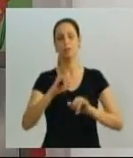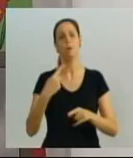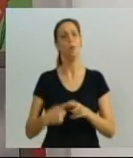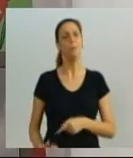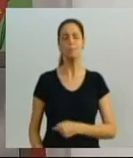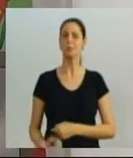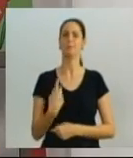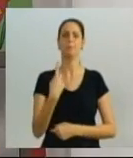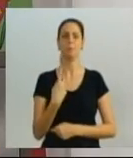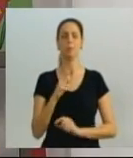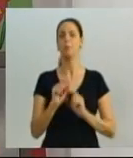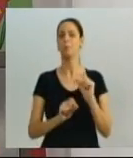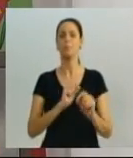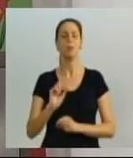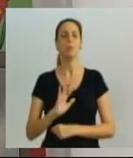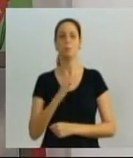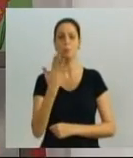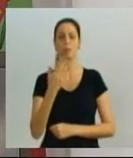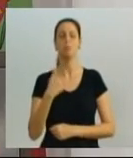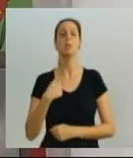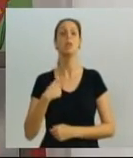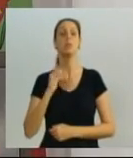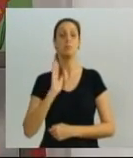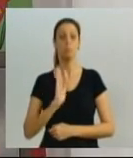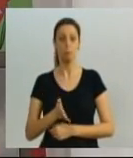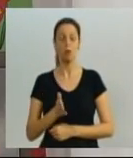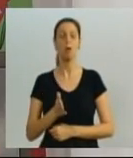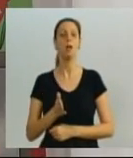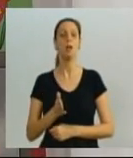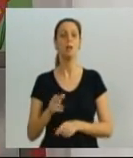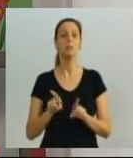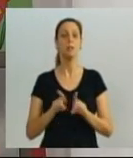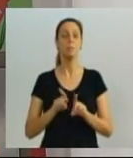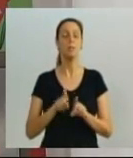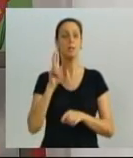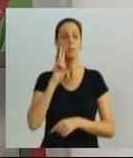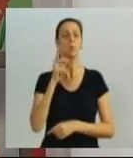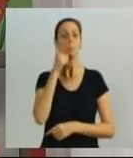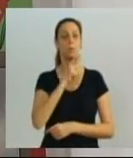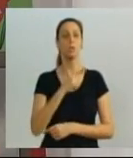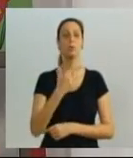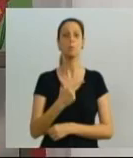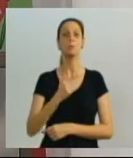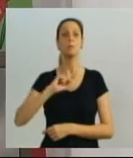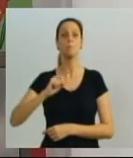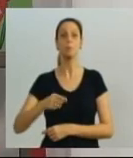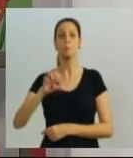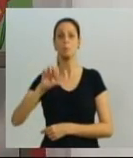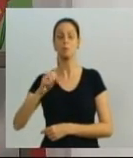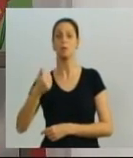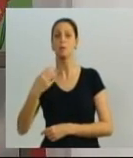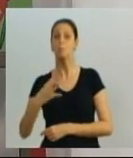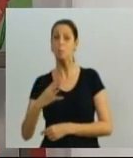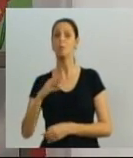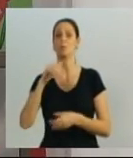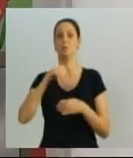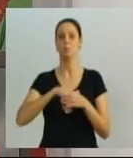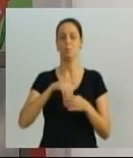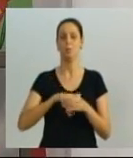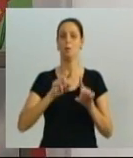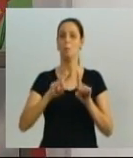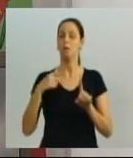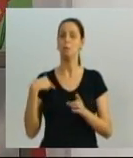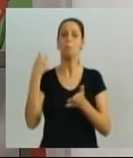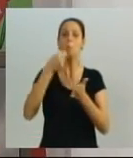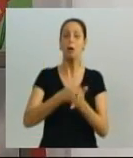absurdo o que acontece. Eu fiz 2.094 votos. Eu não paguei uma placa sequer.